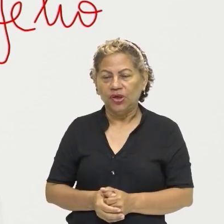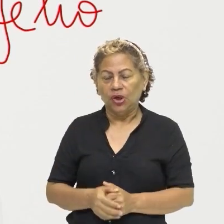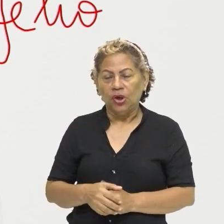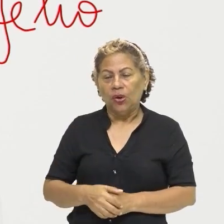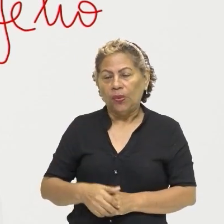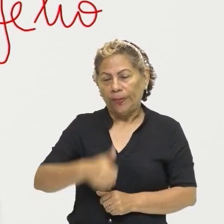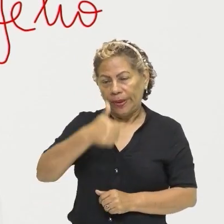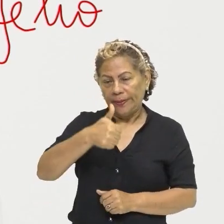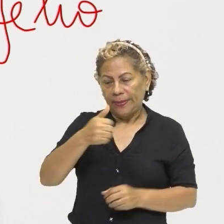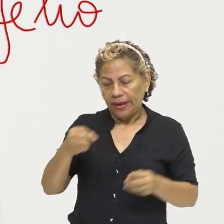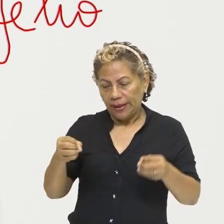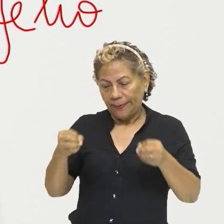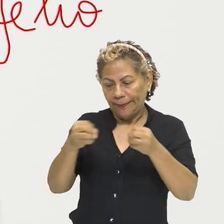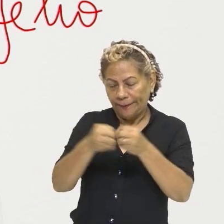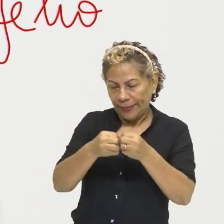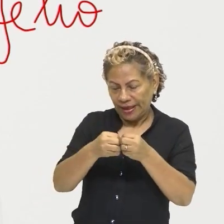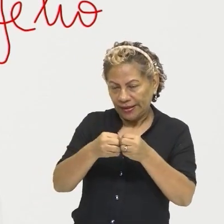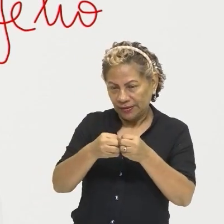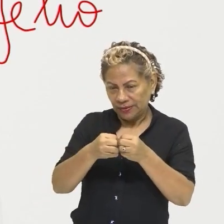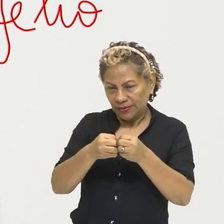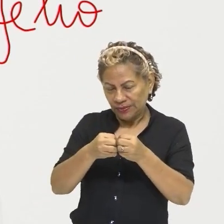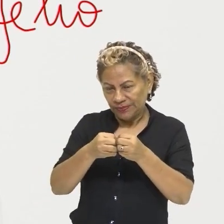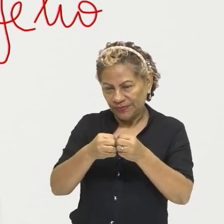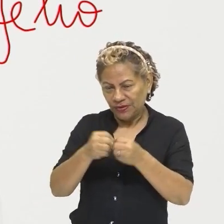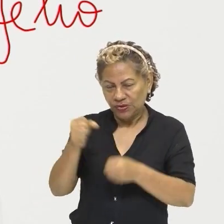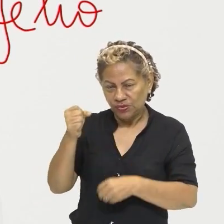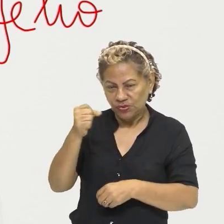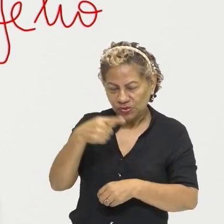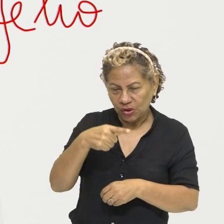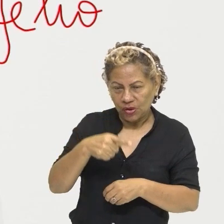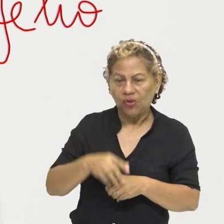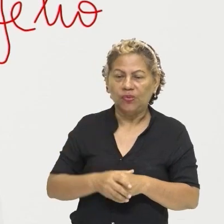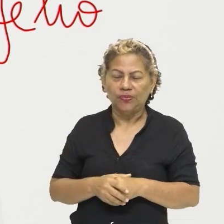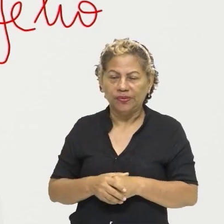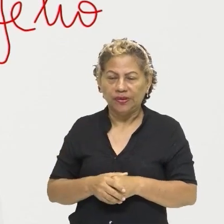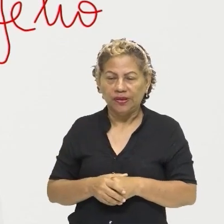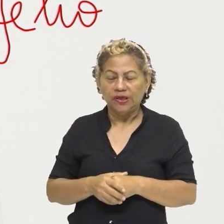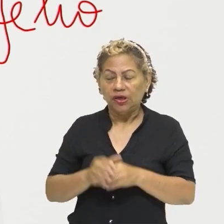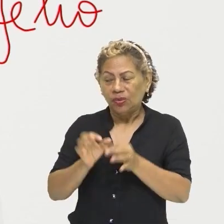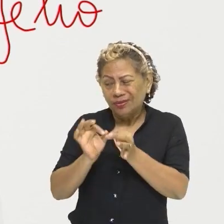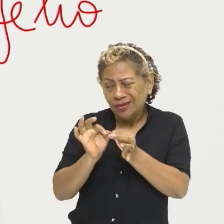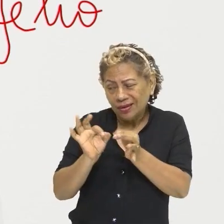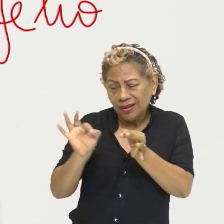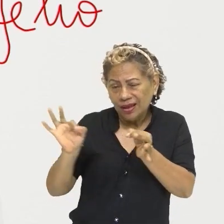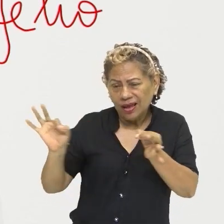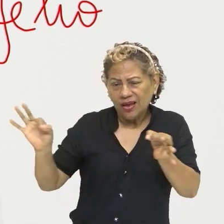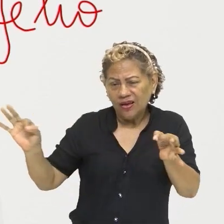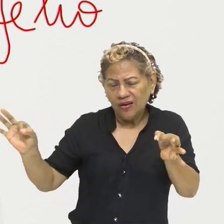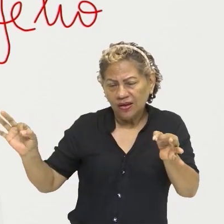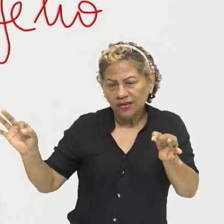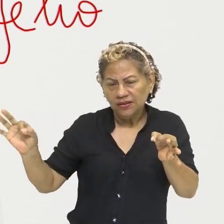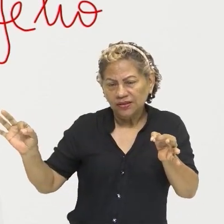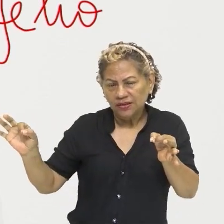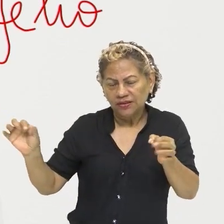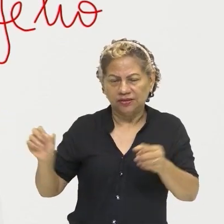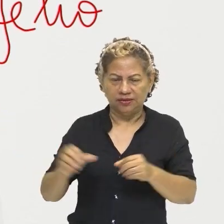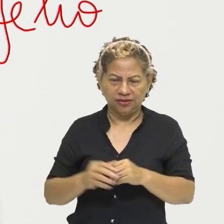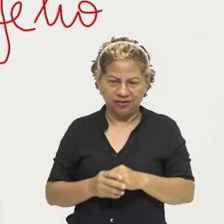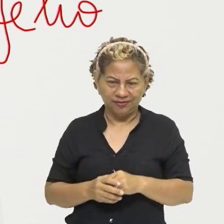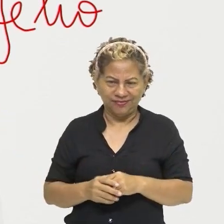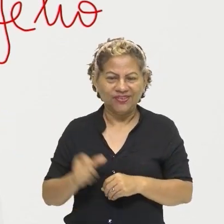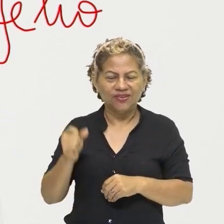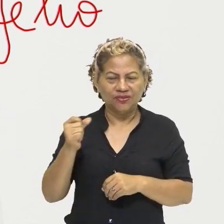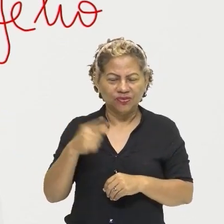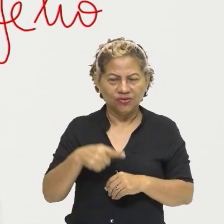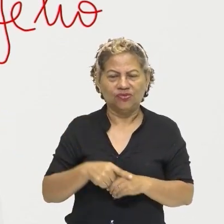está mais distante do Sol. E tem uma consequência disso, pessoal. Como o corpo no afélio está